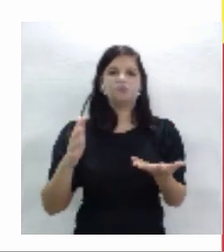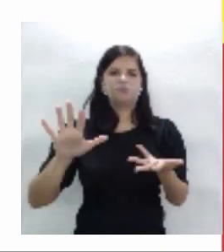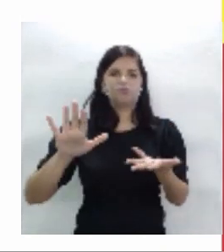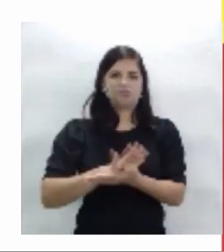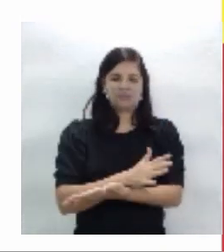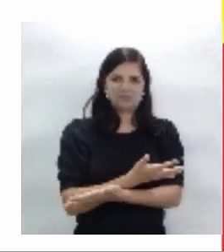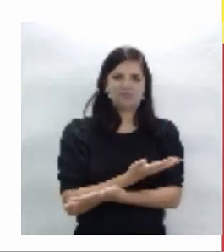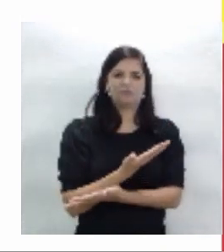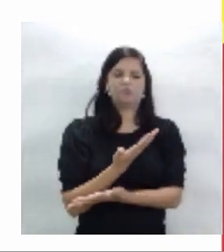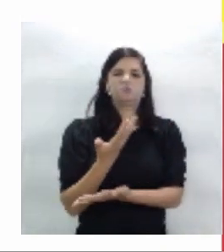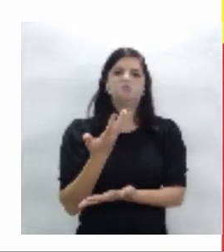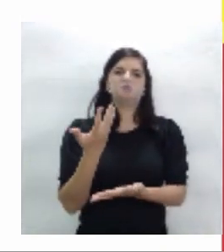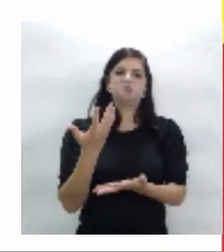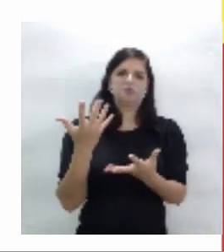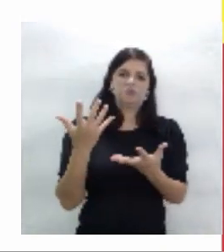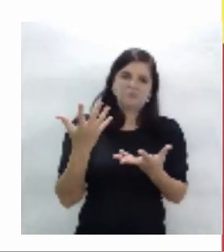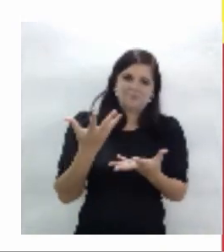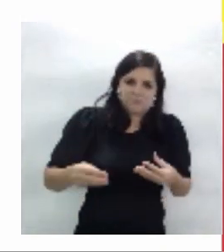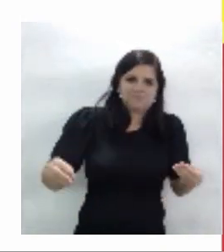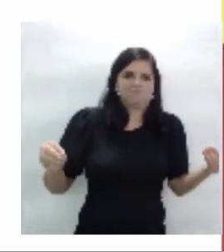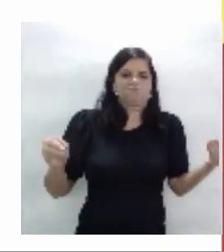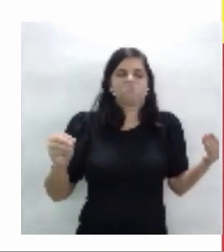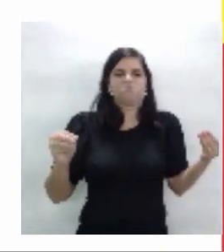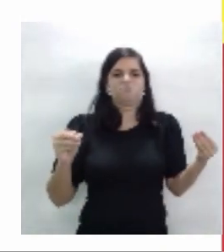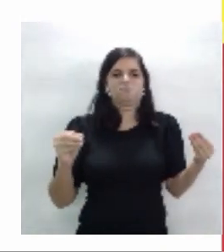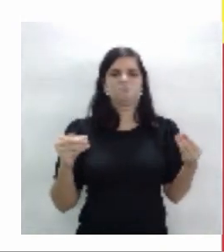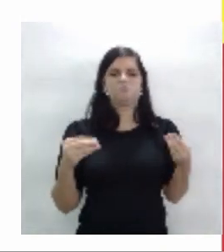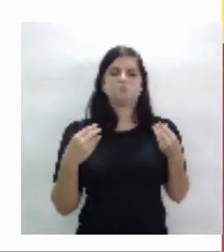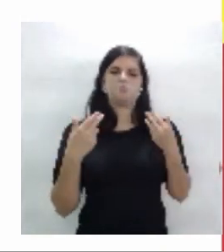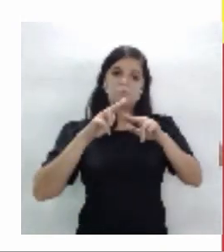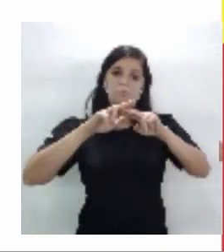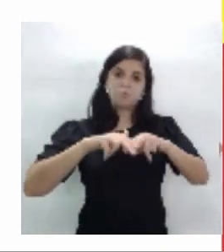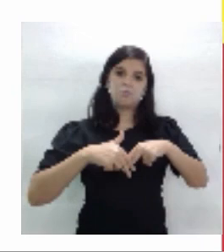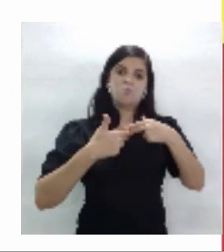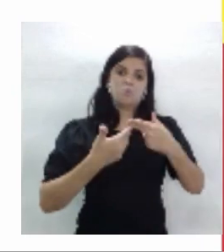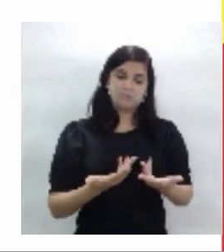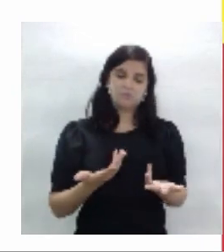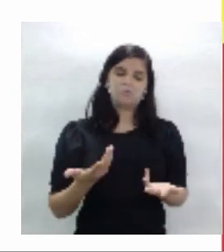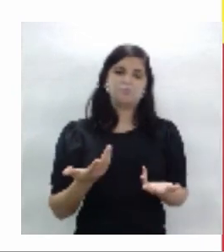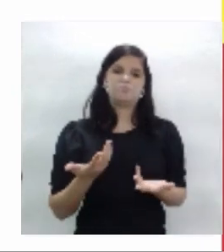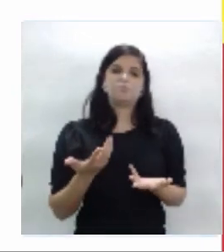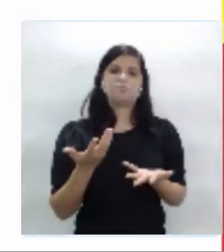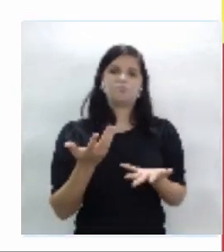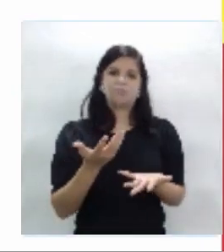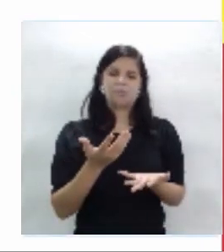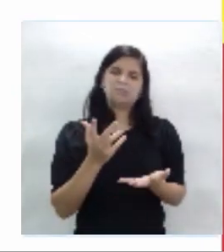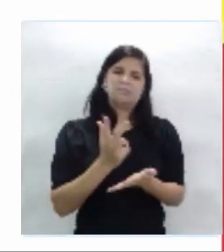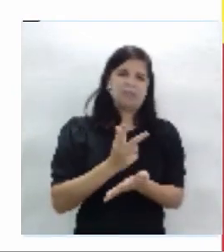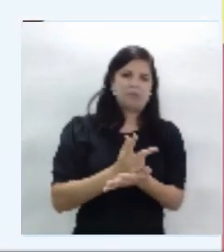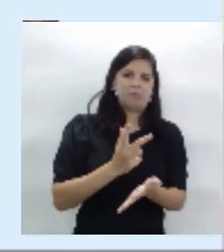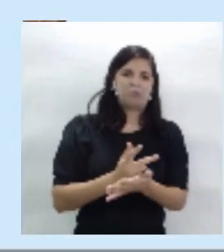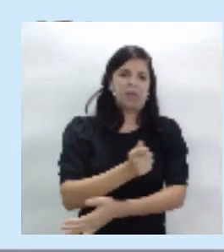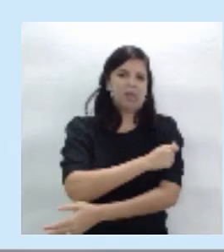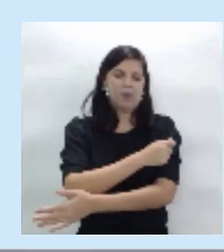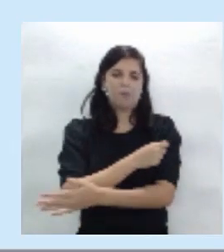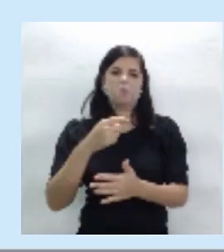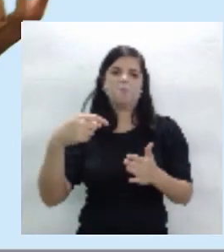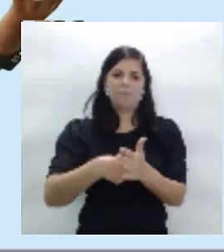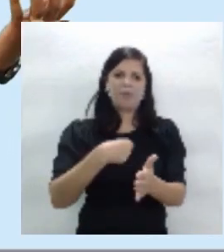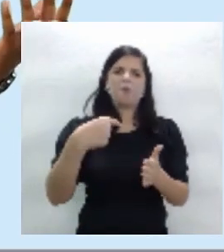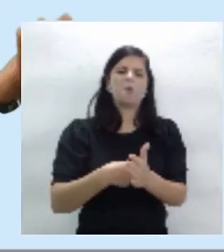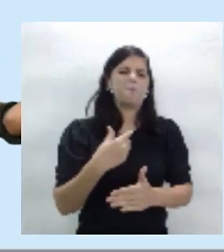de devastação, um processo de destruição, ok? Olha para mim. Aí você me pergunta,